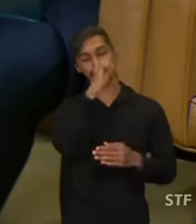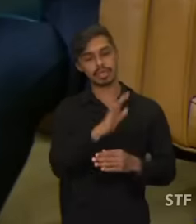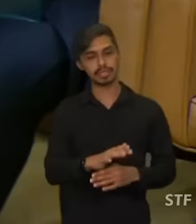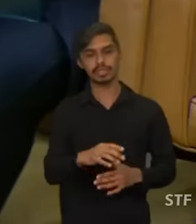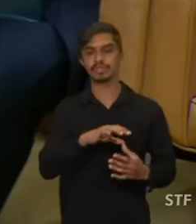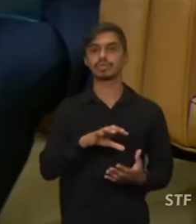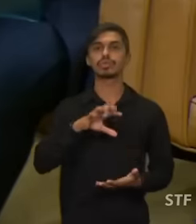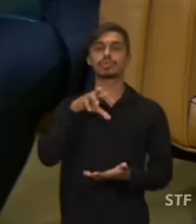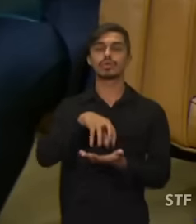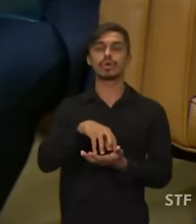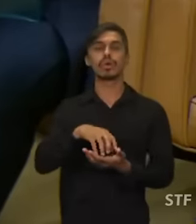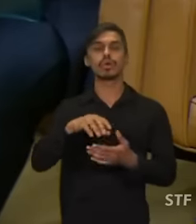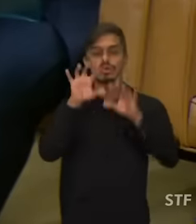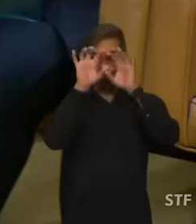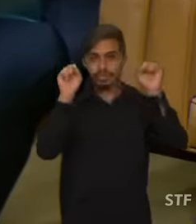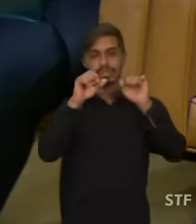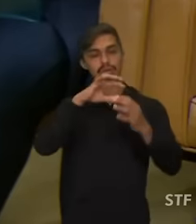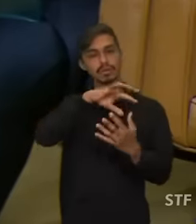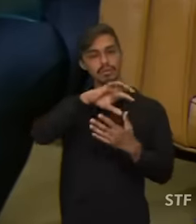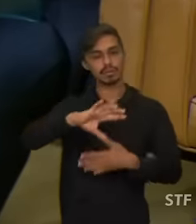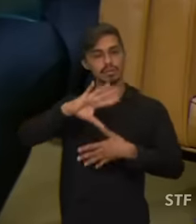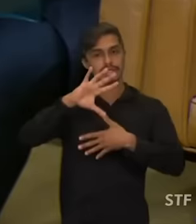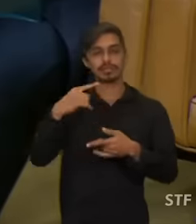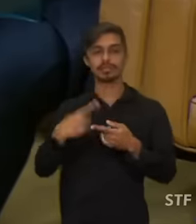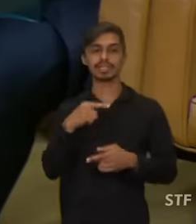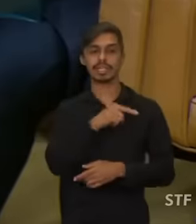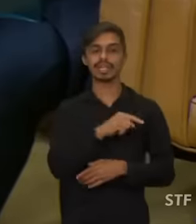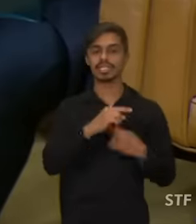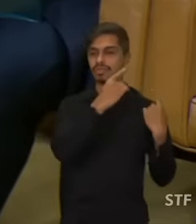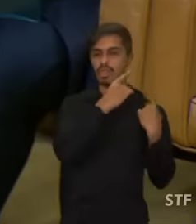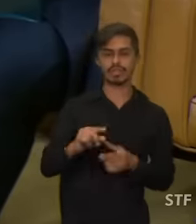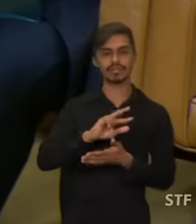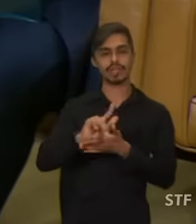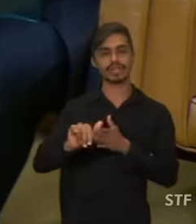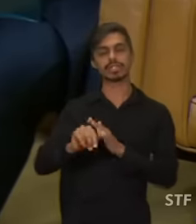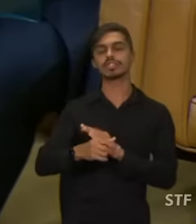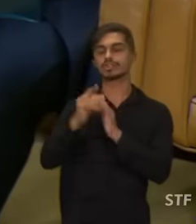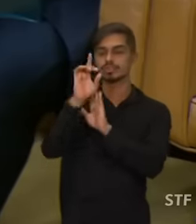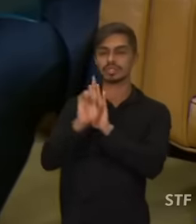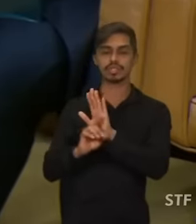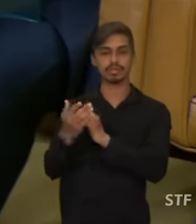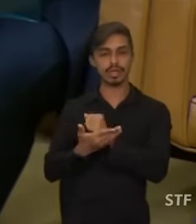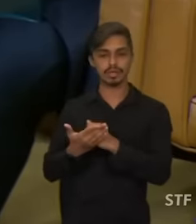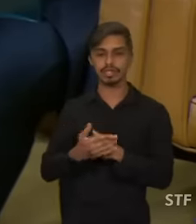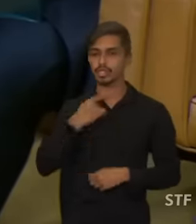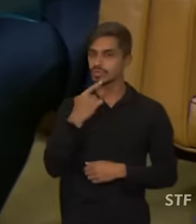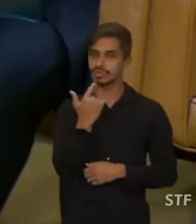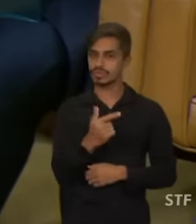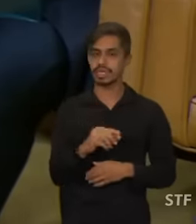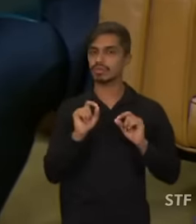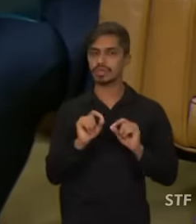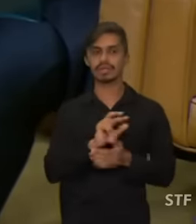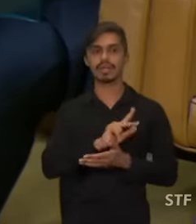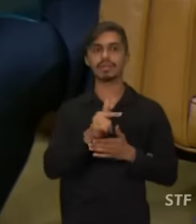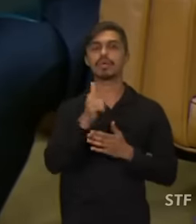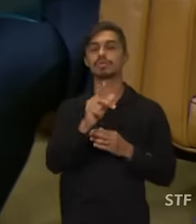Interamericana, porque de fato aí houve uma série de violações a direitos humanos básicos. E eu não tenho dúvidas que há muitos outros casos